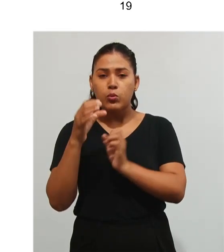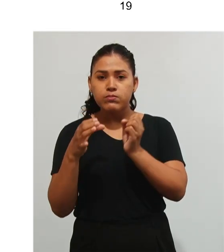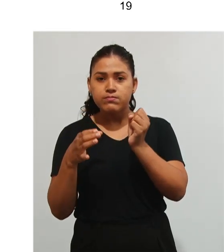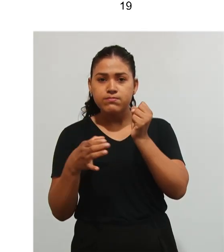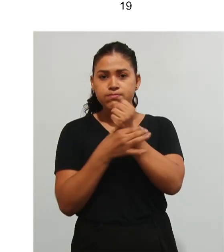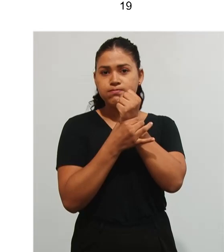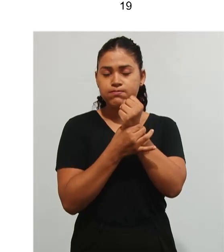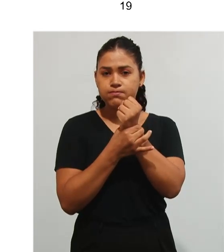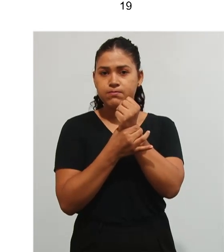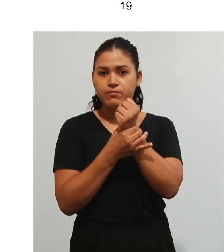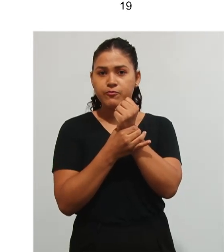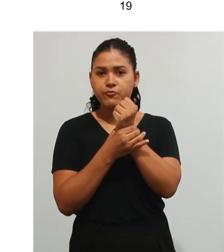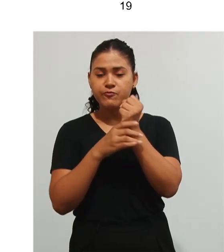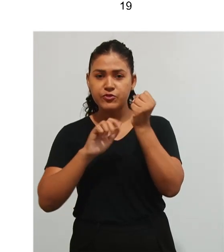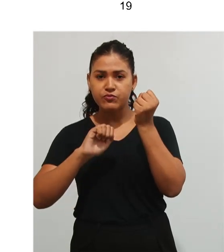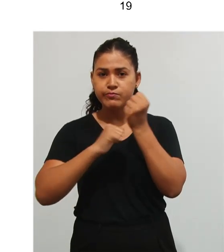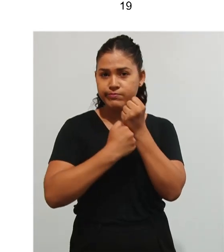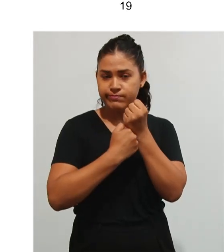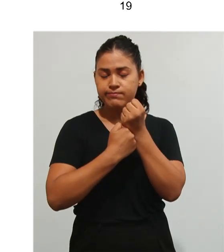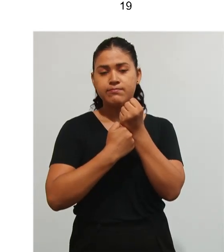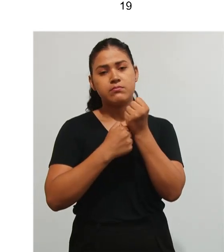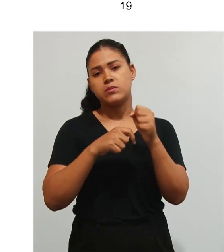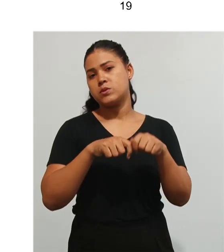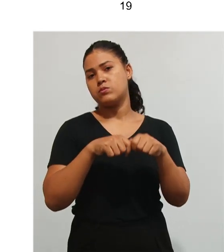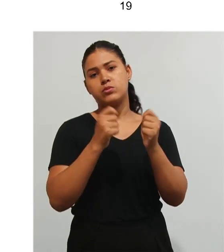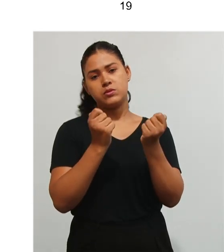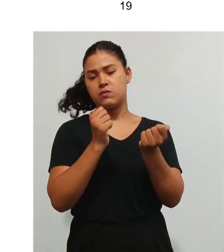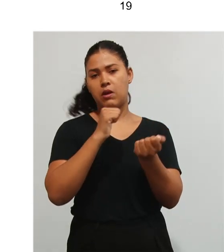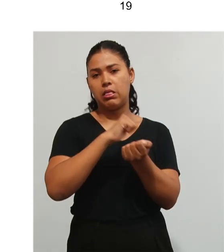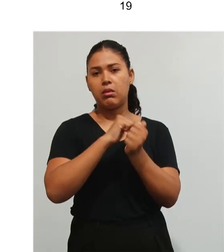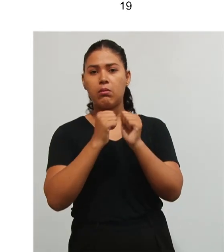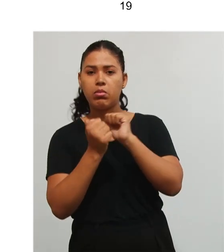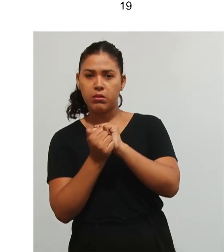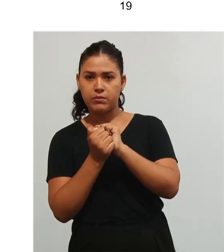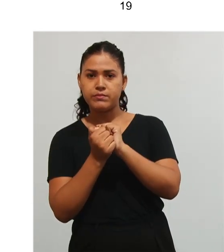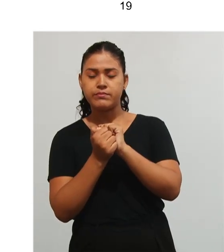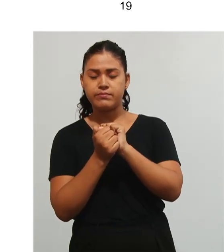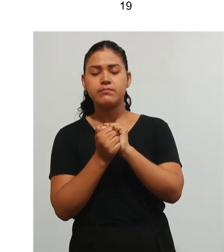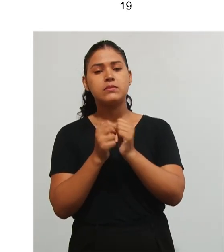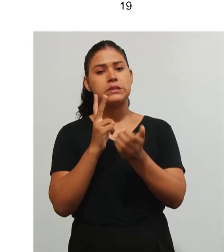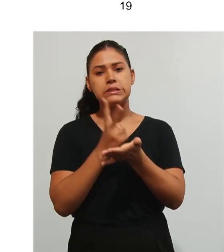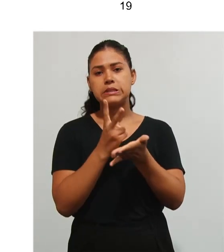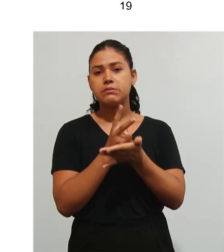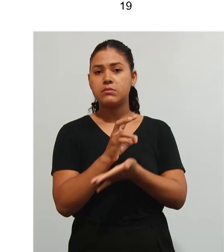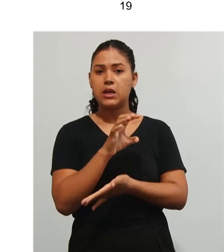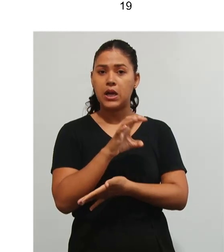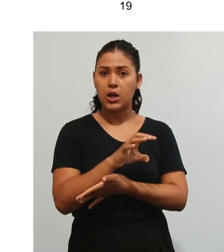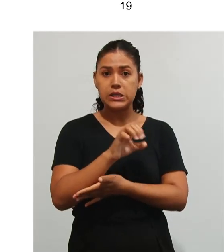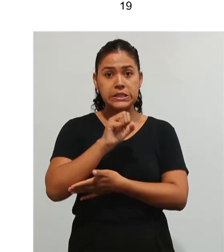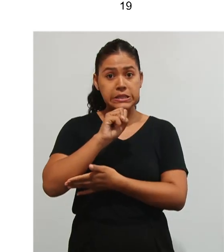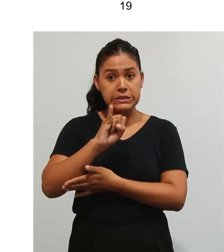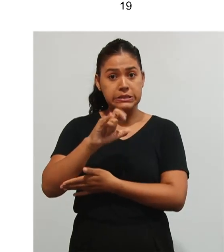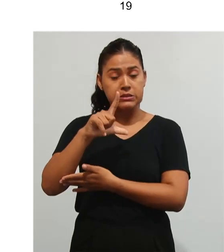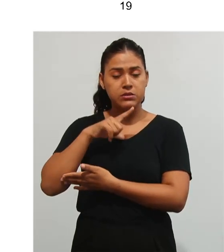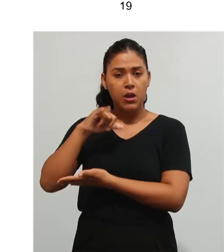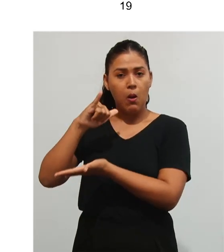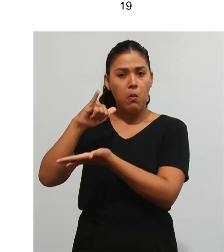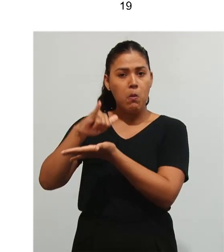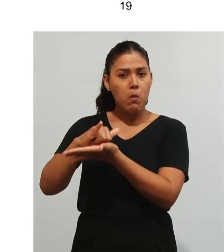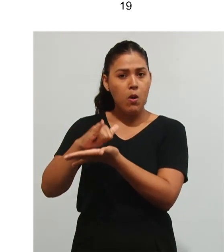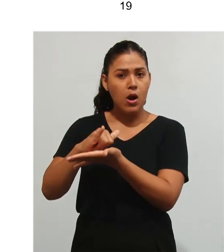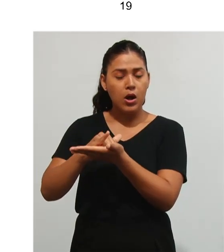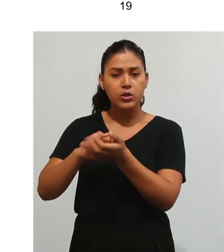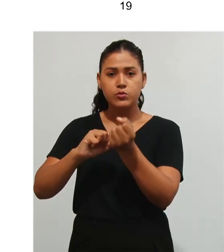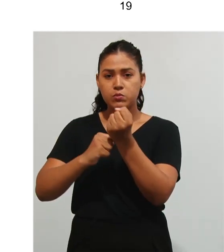ao código-fonte do programa para realizar adaptações, correções e melhorias. Enquanto que isso é permitido